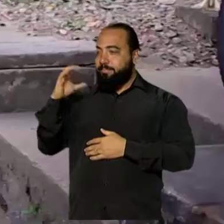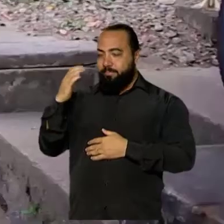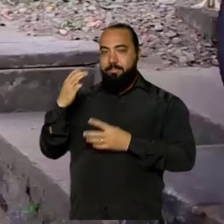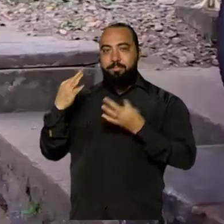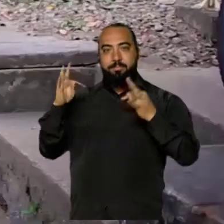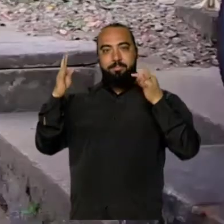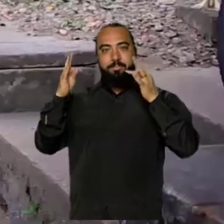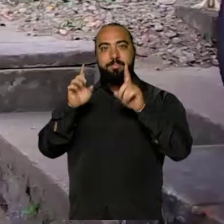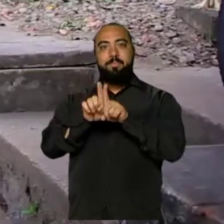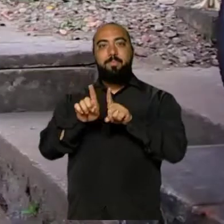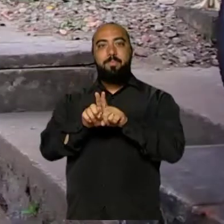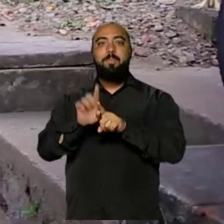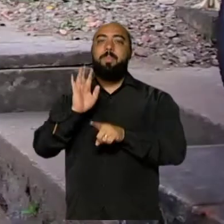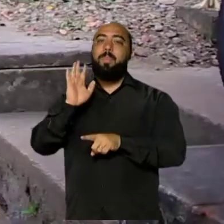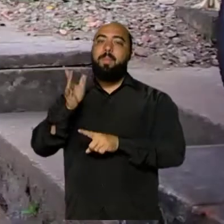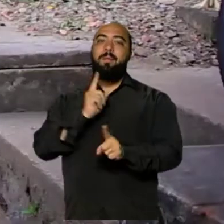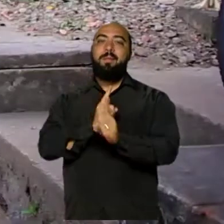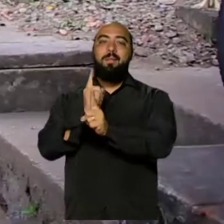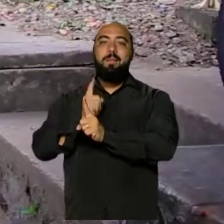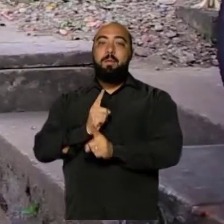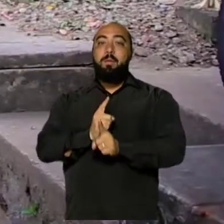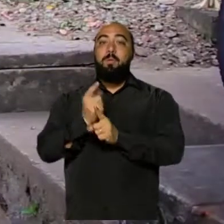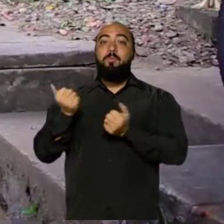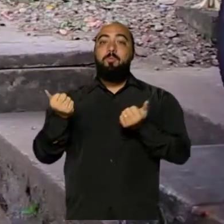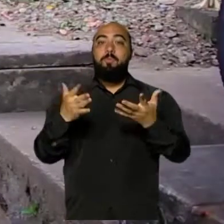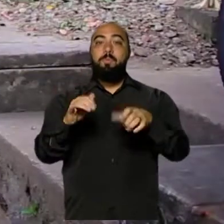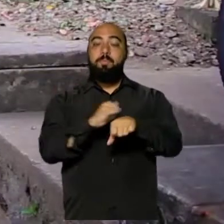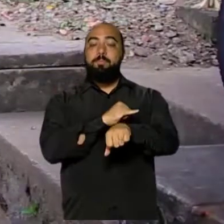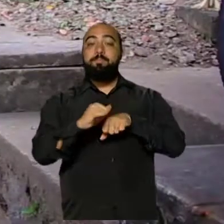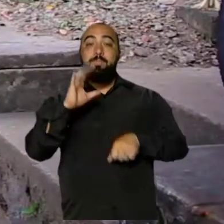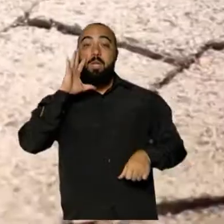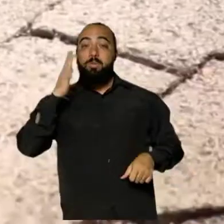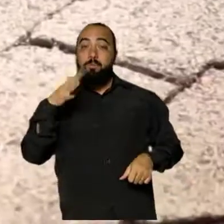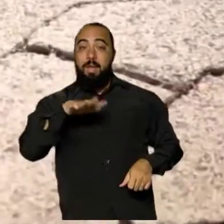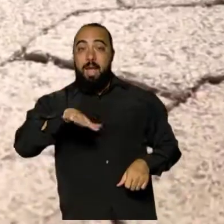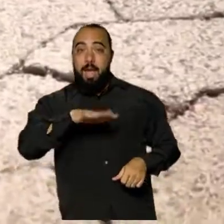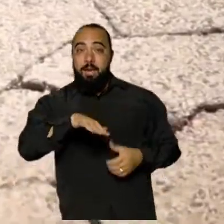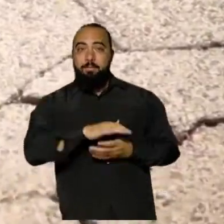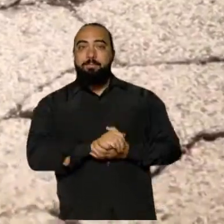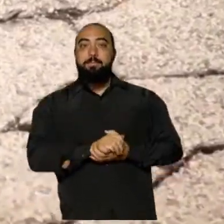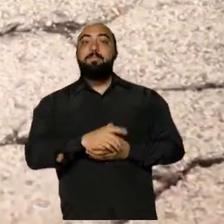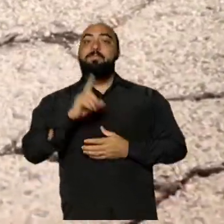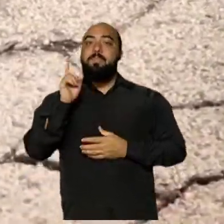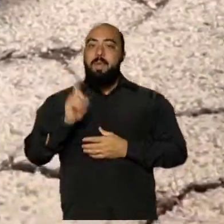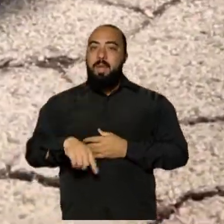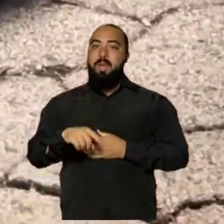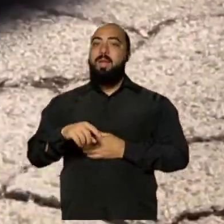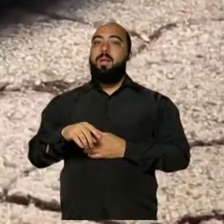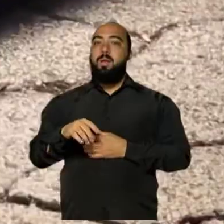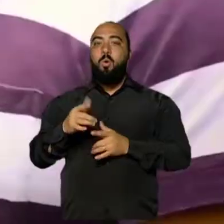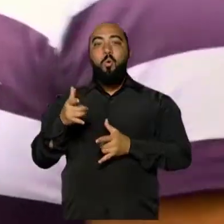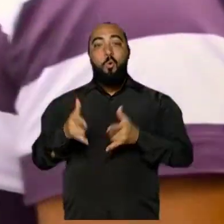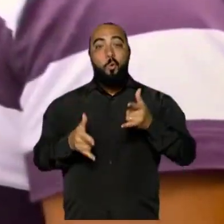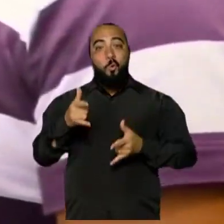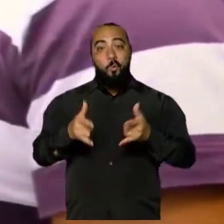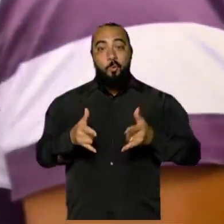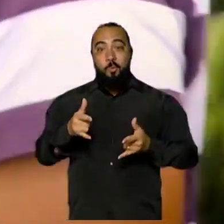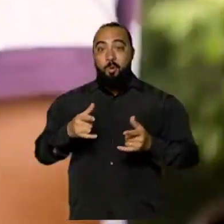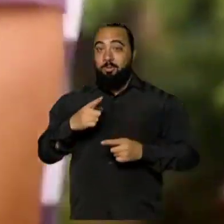tecnologia também já descobriram formas de oferecer soluções nesta área. É o caso do robô cão-guia